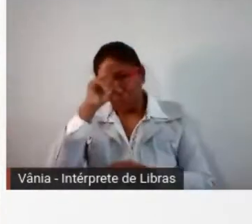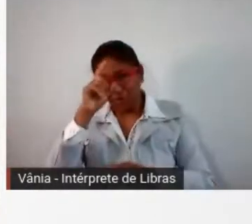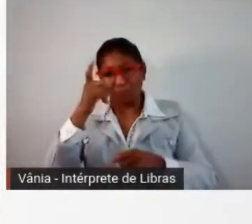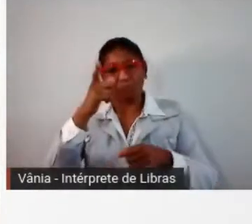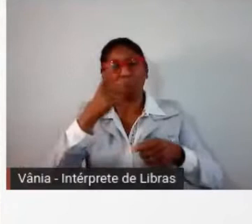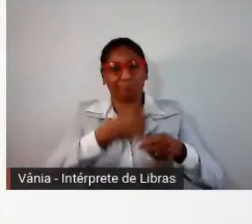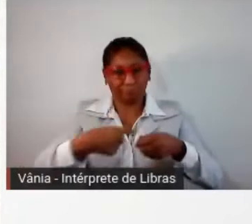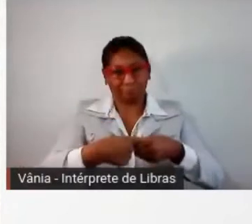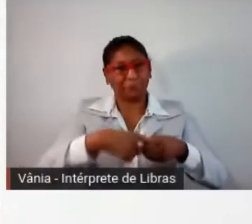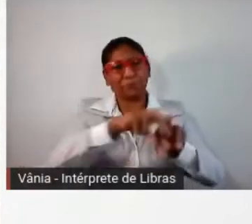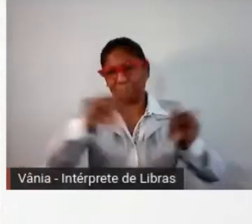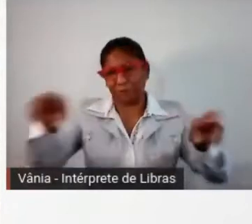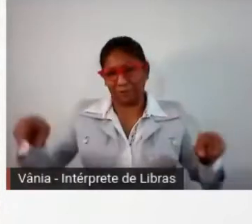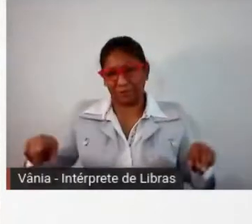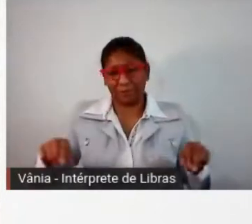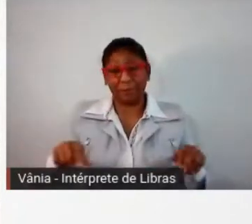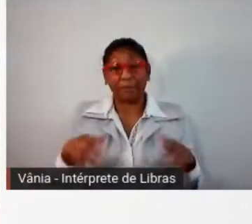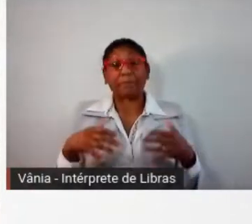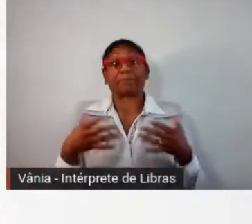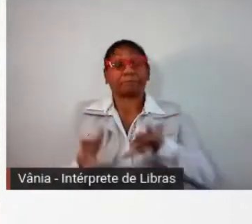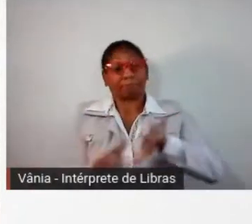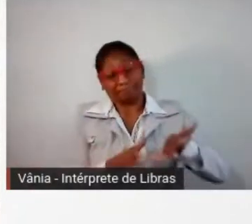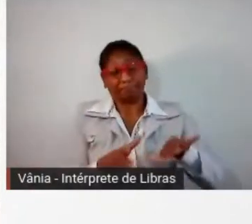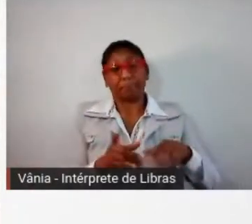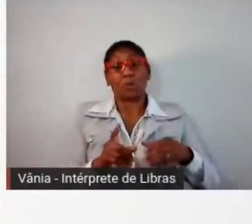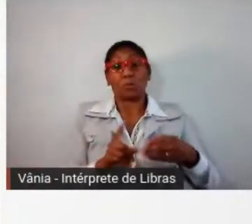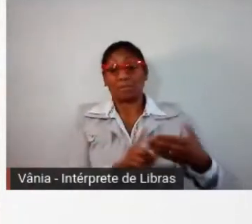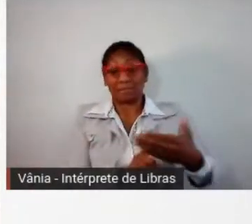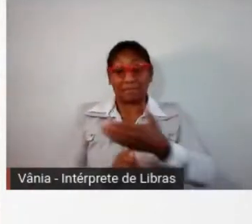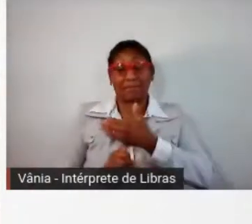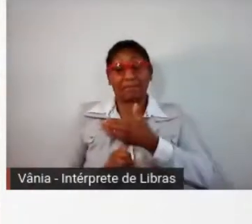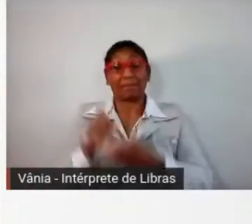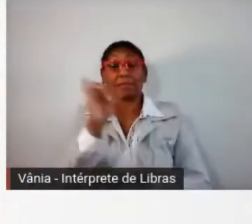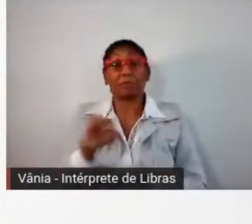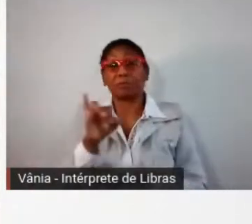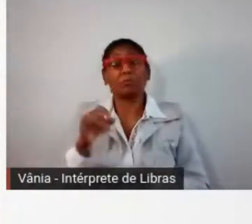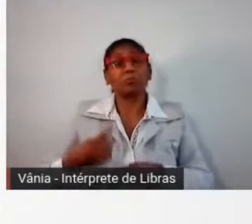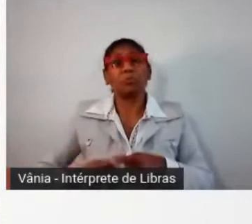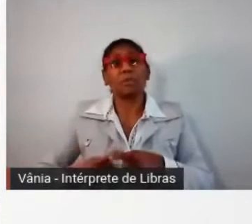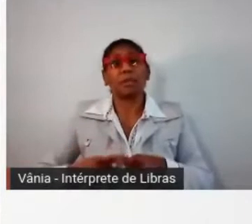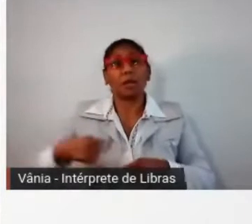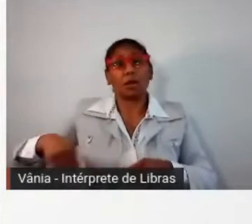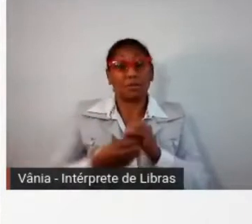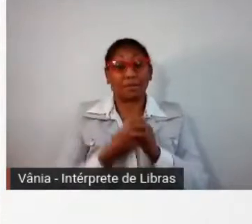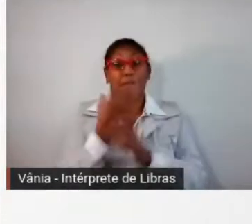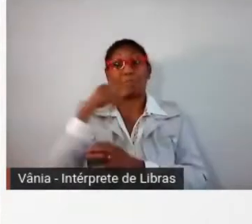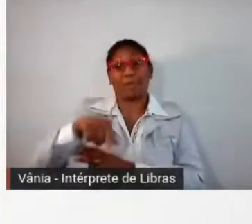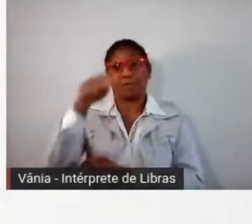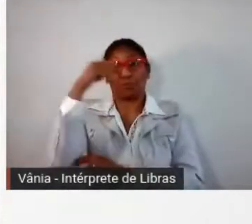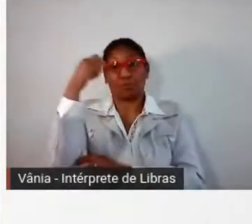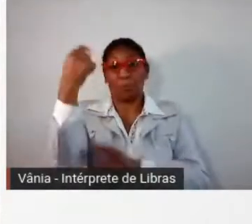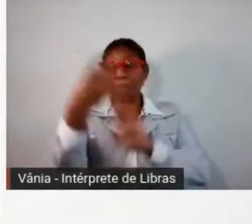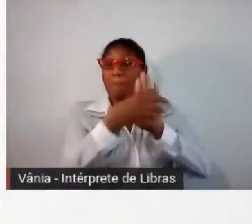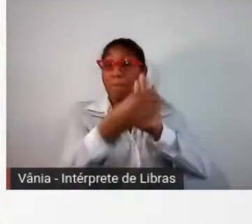municípios. Sobre o distanciamento controlado, é importante salientar esse modelo que nós criamos no Rio Grande do Sul e que